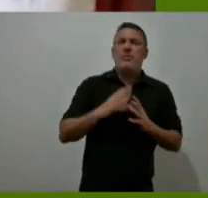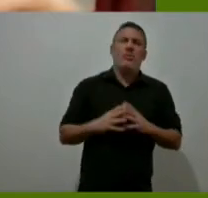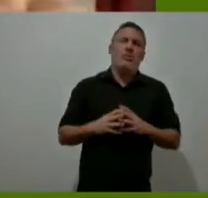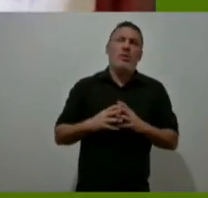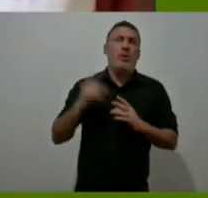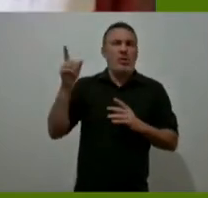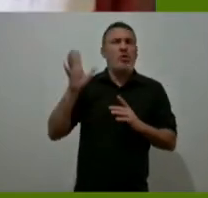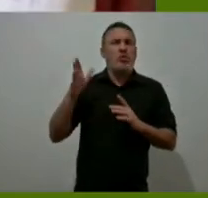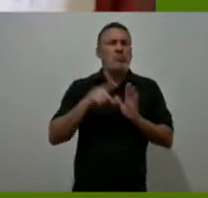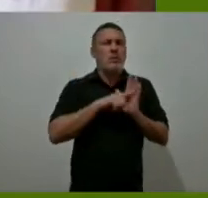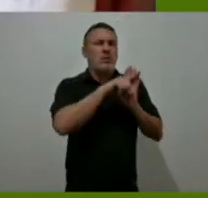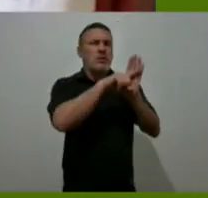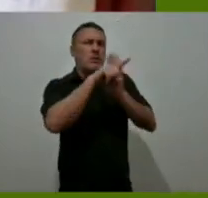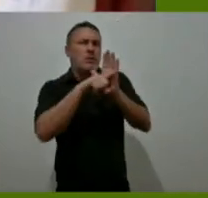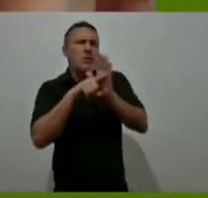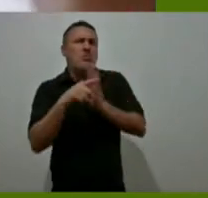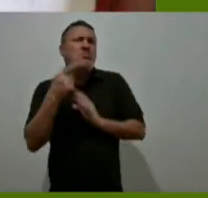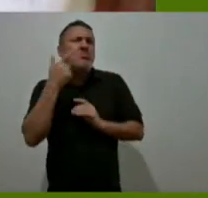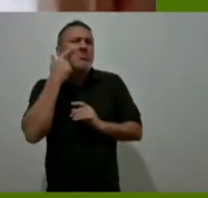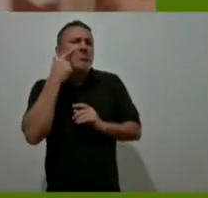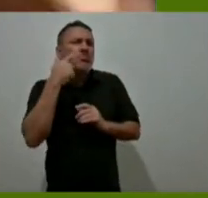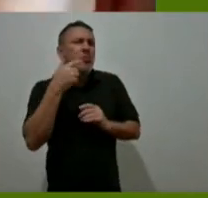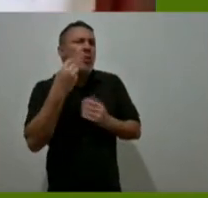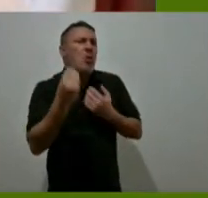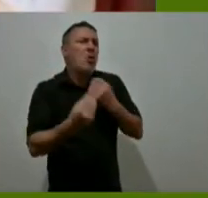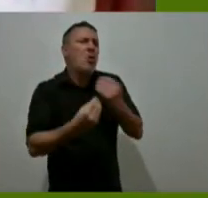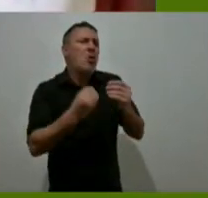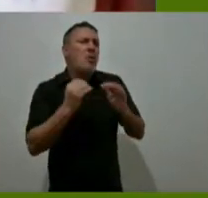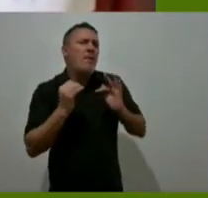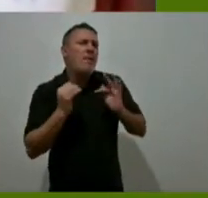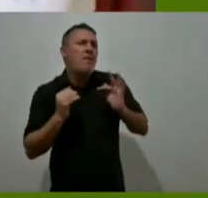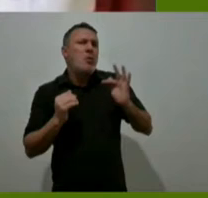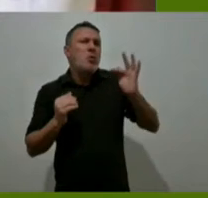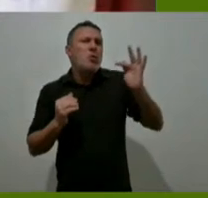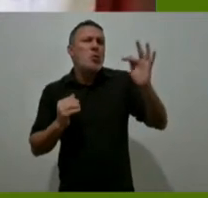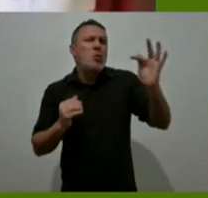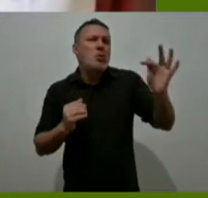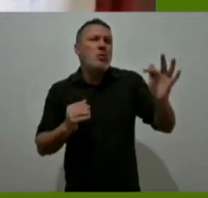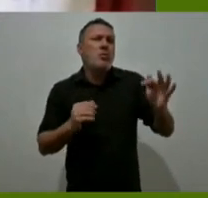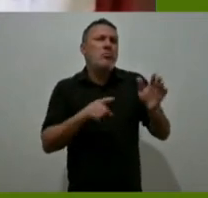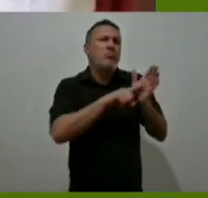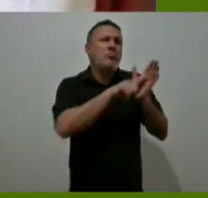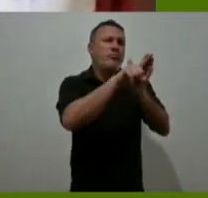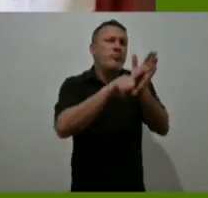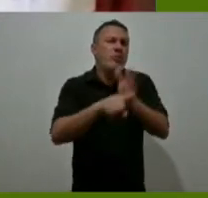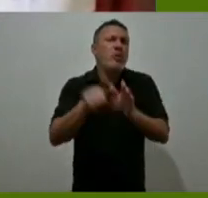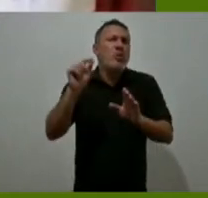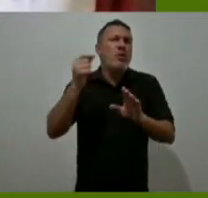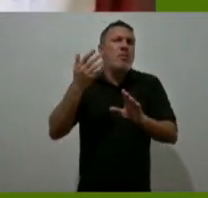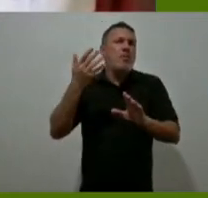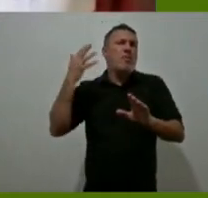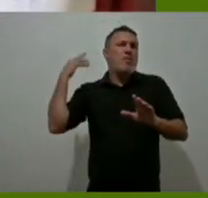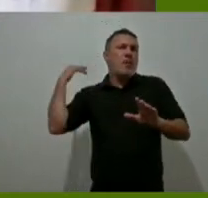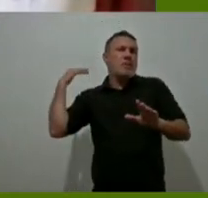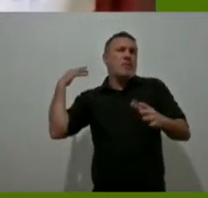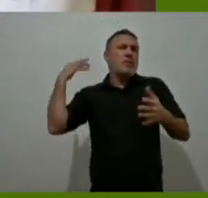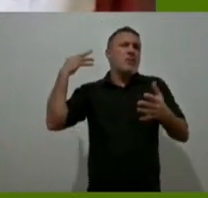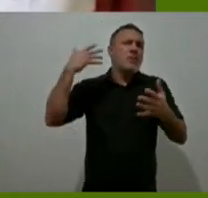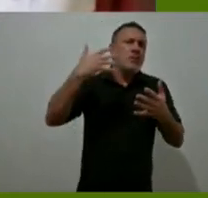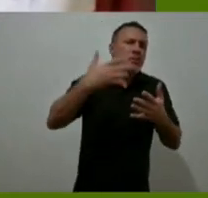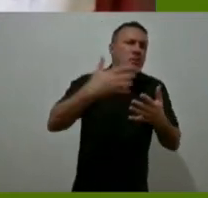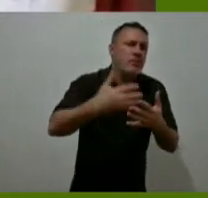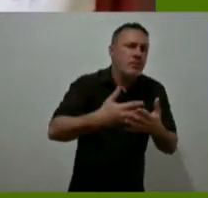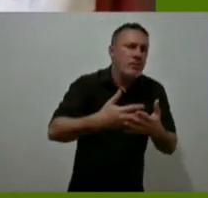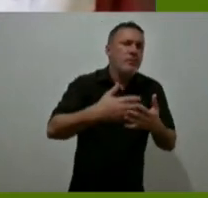do nosso... Fizeram um estudo do nosso passado, dos ciclos de aquecimento e de resfriamento do